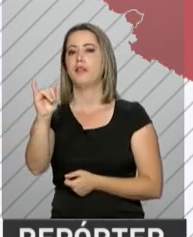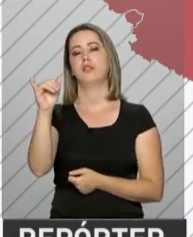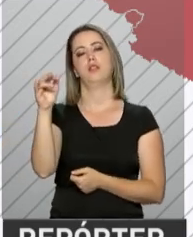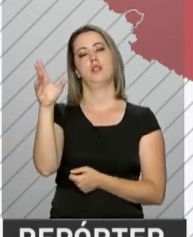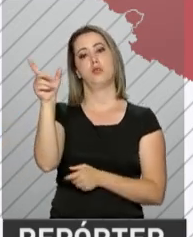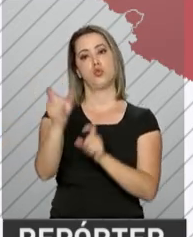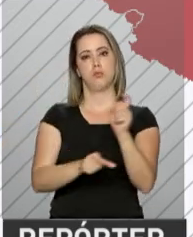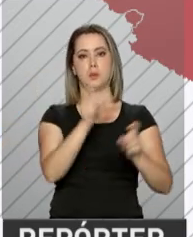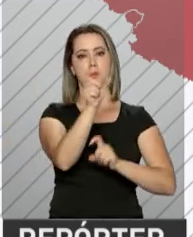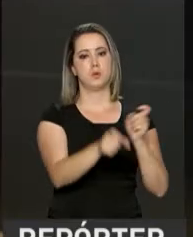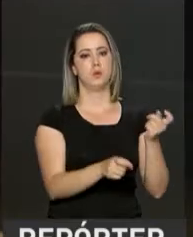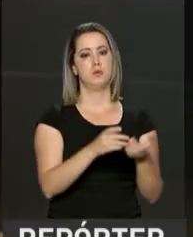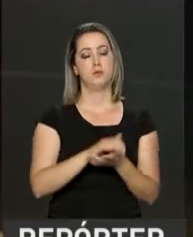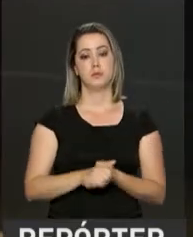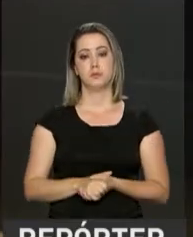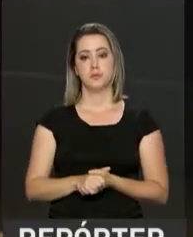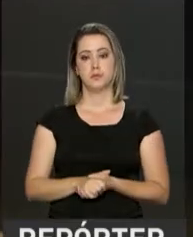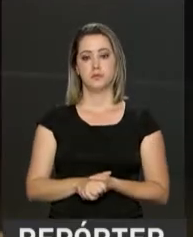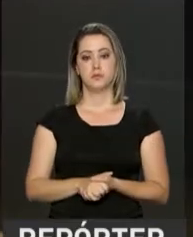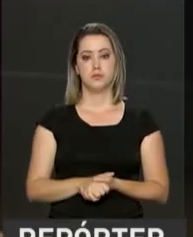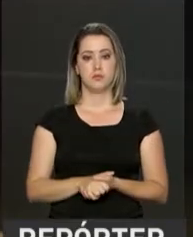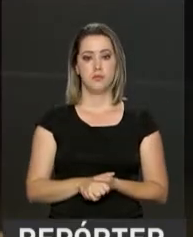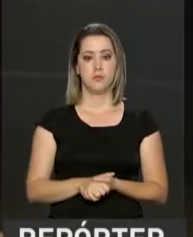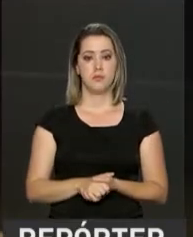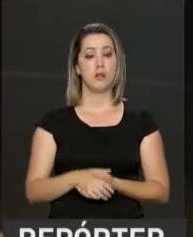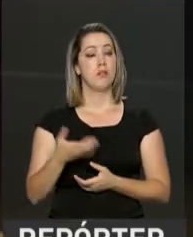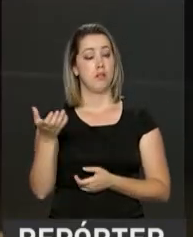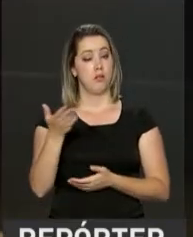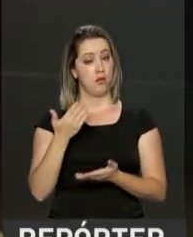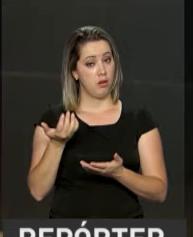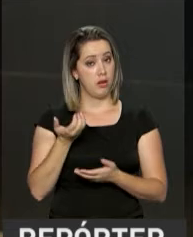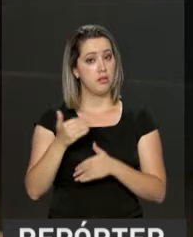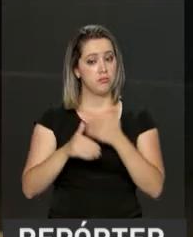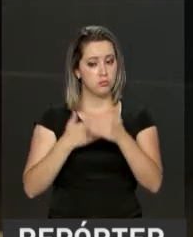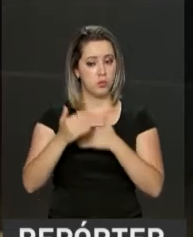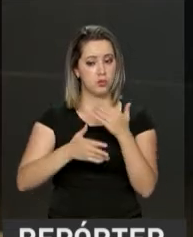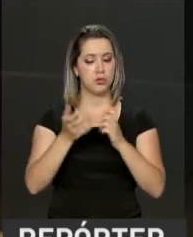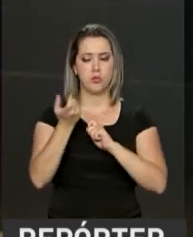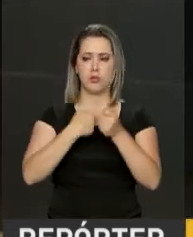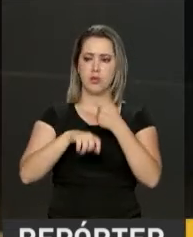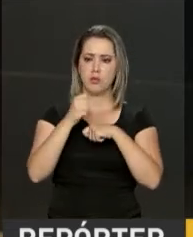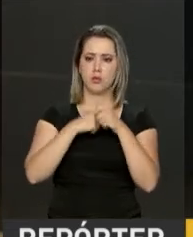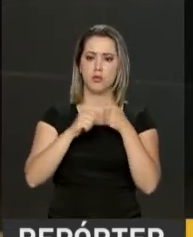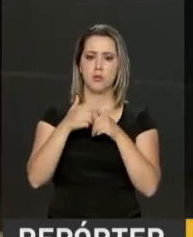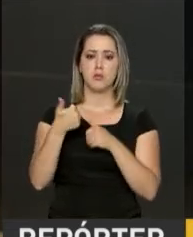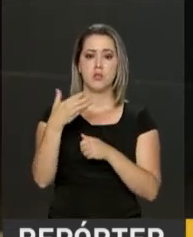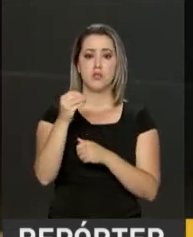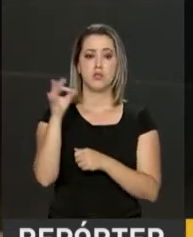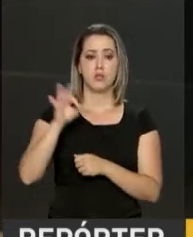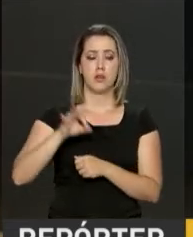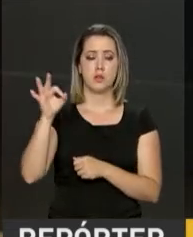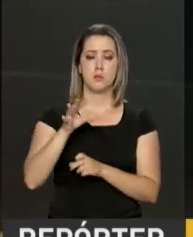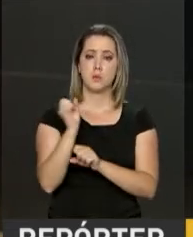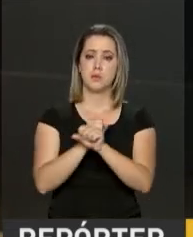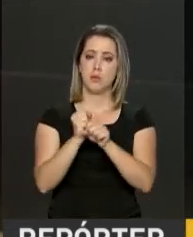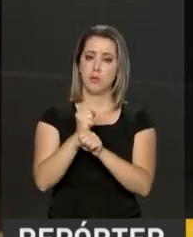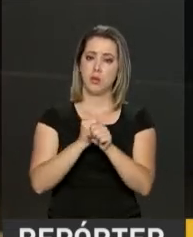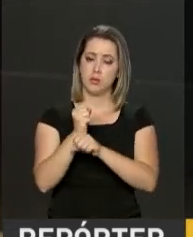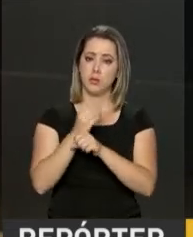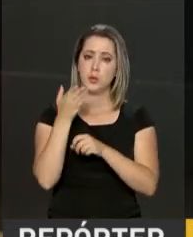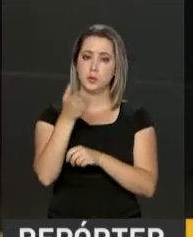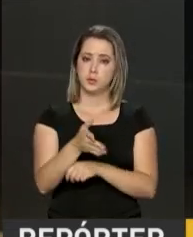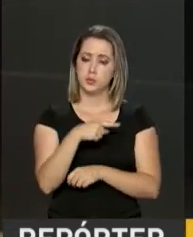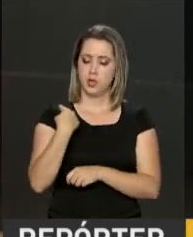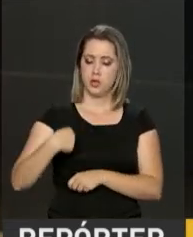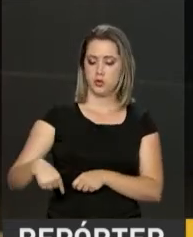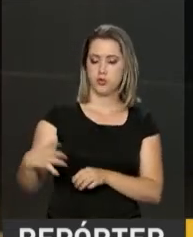milhões de habitantes interessado em manter um crescimento econômico de quase 10% ao ano nas duas últimas décadas a china